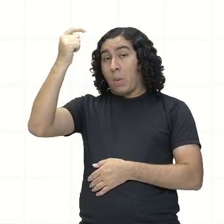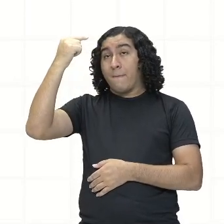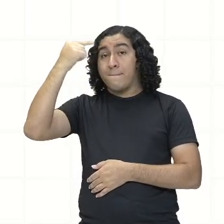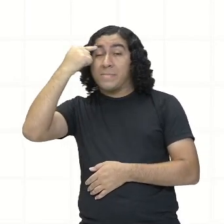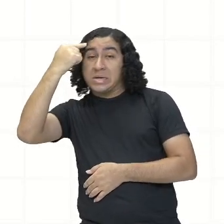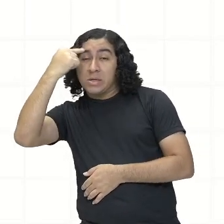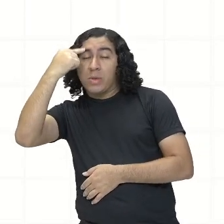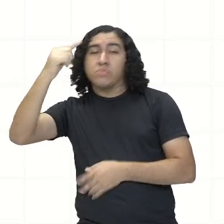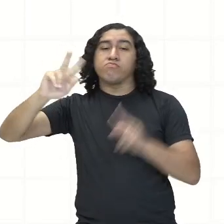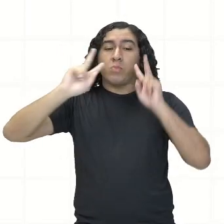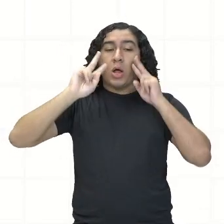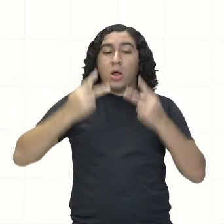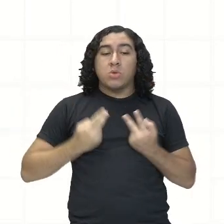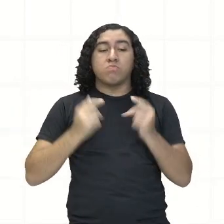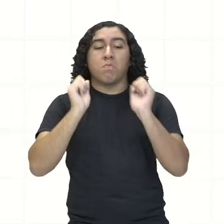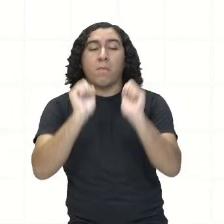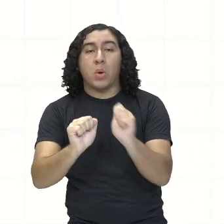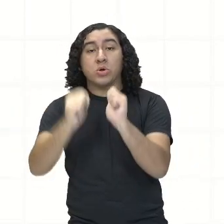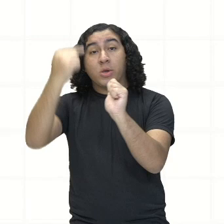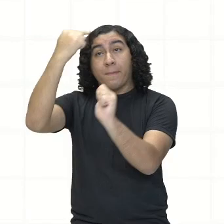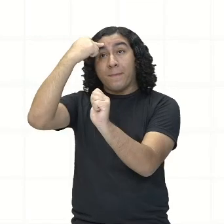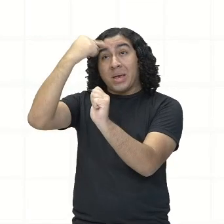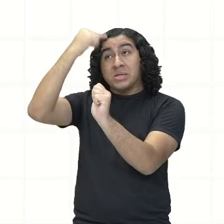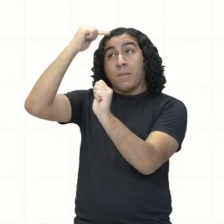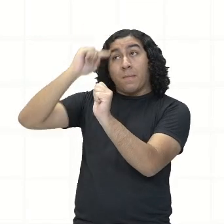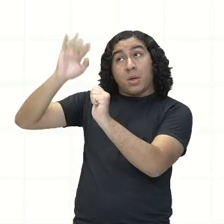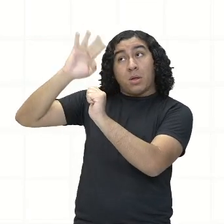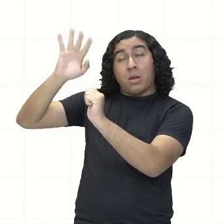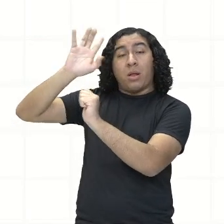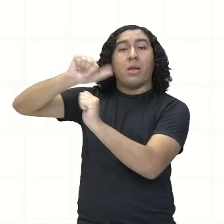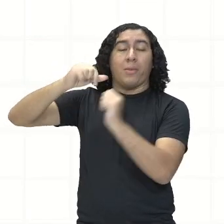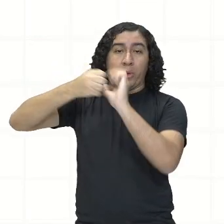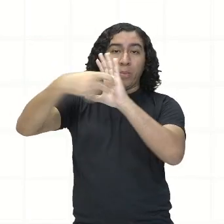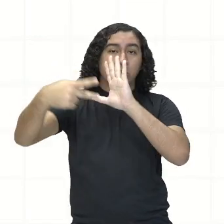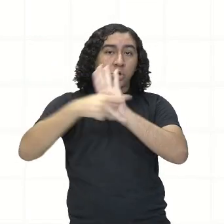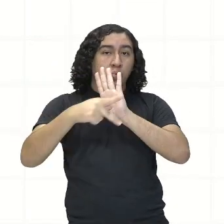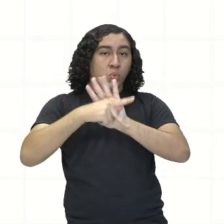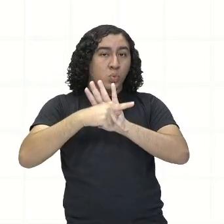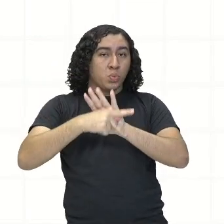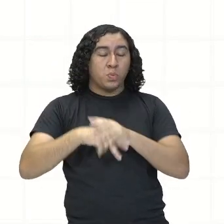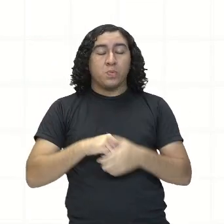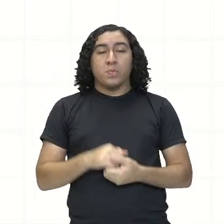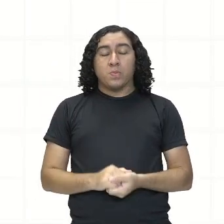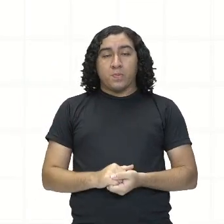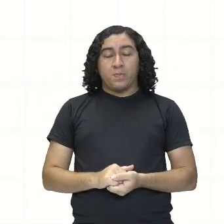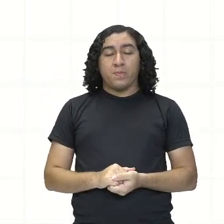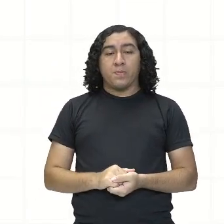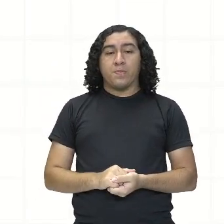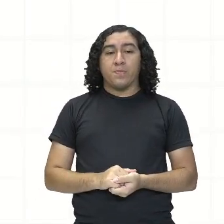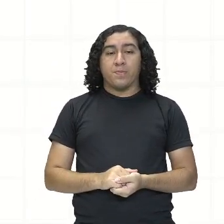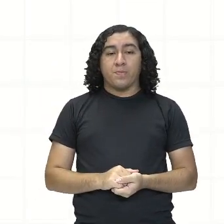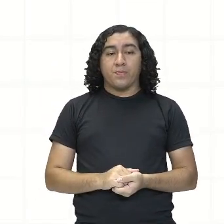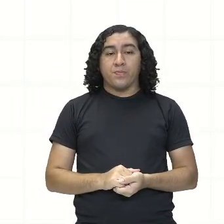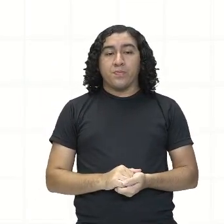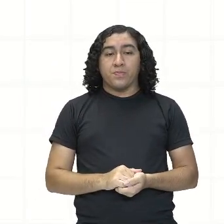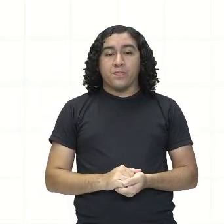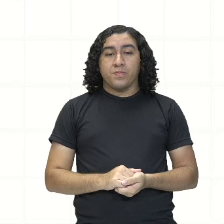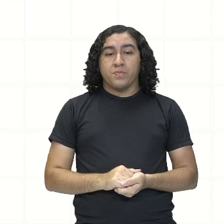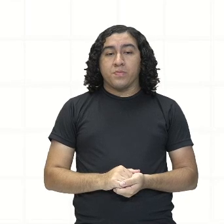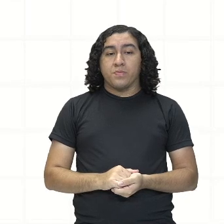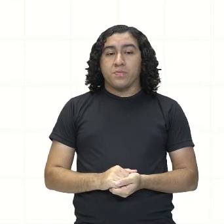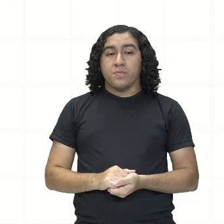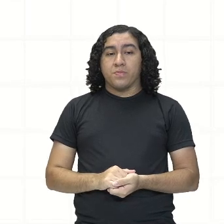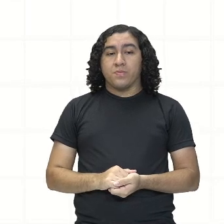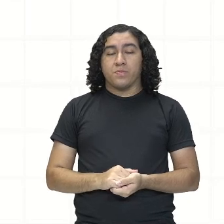ele é capaz de pensar. E isso é um atributo do ser humano. Mudança de perspectiva do pensamento. Então, olha